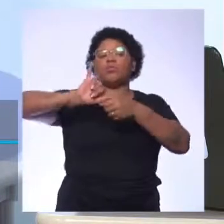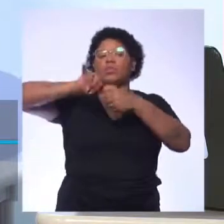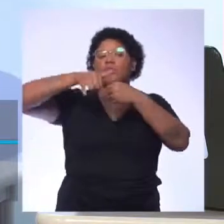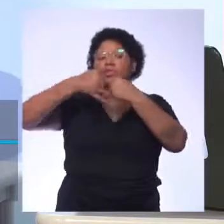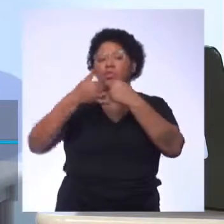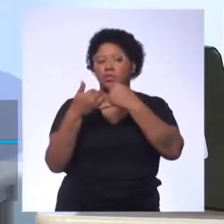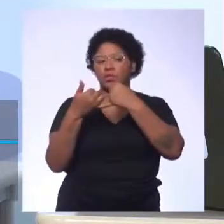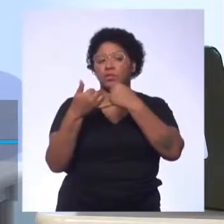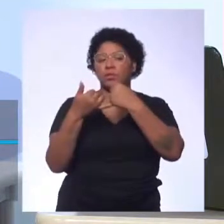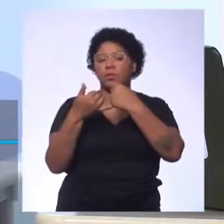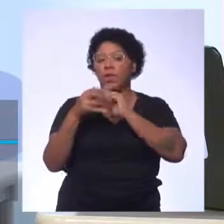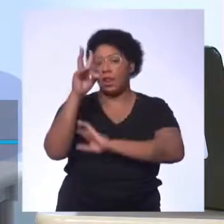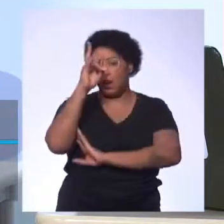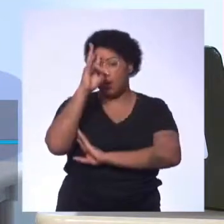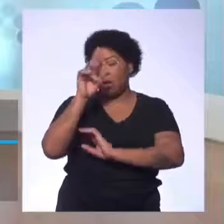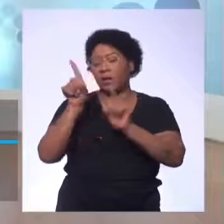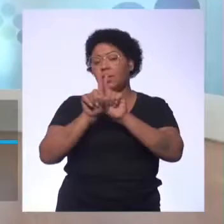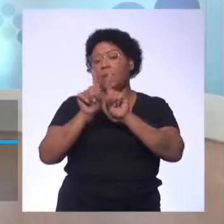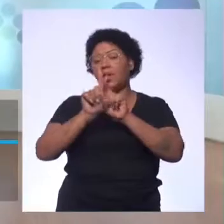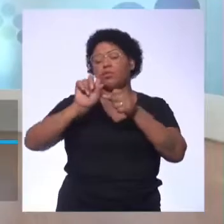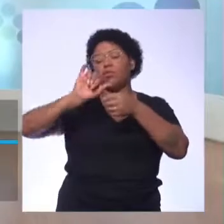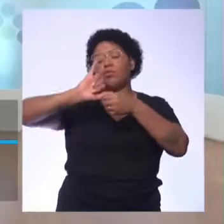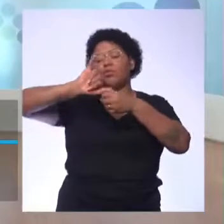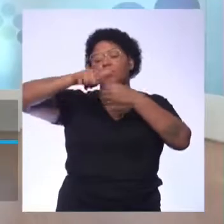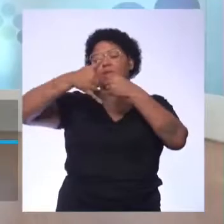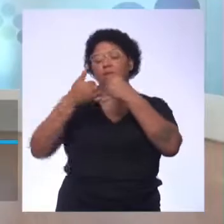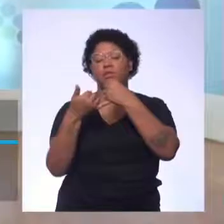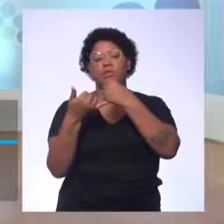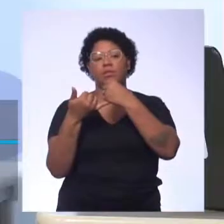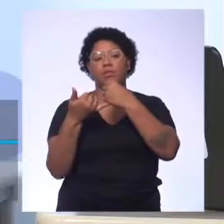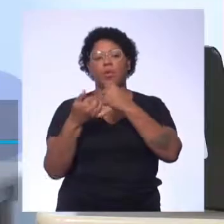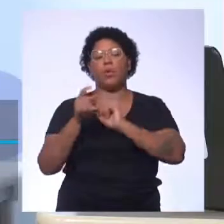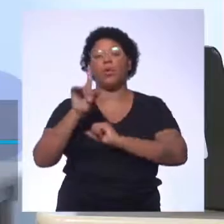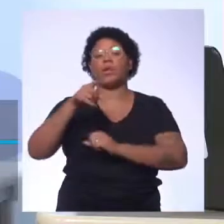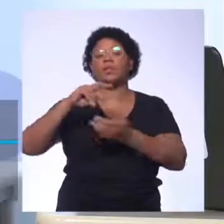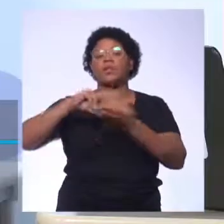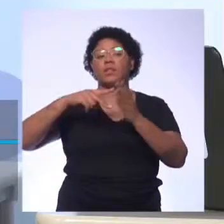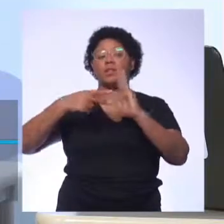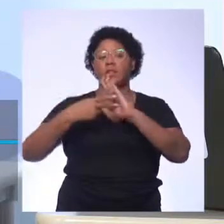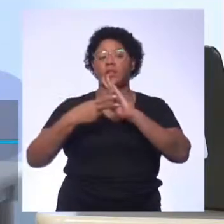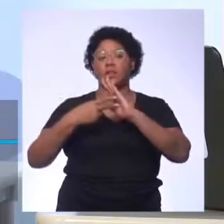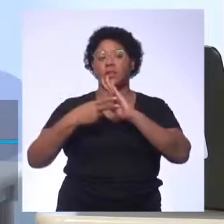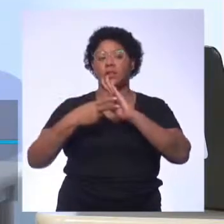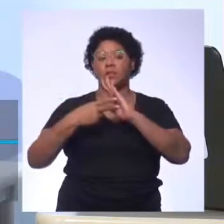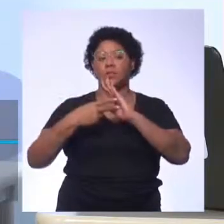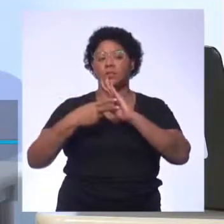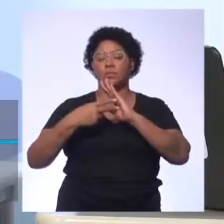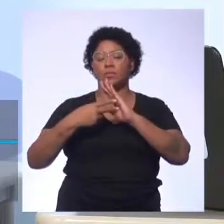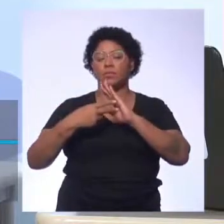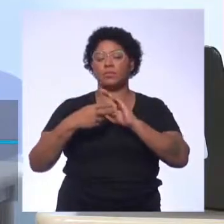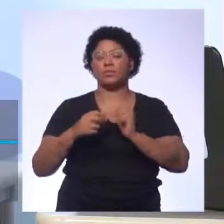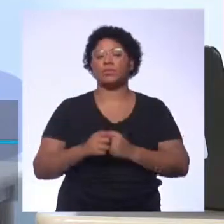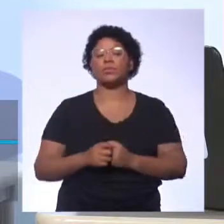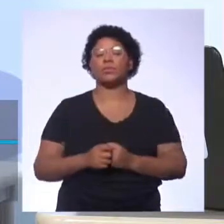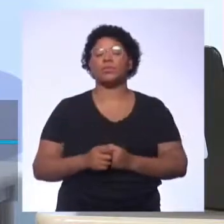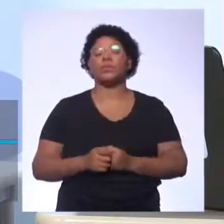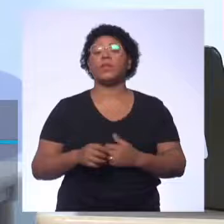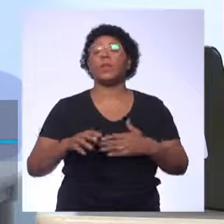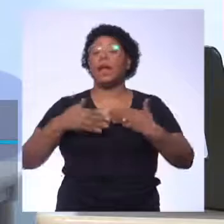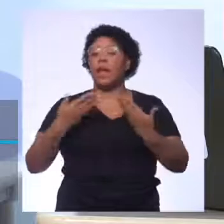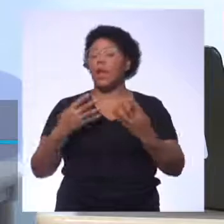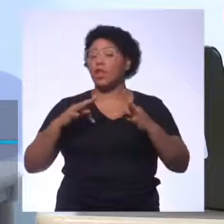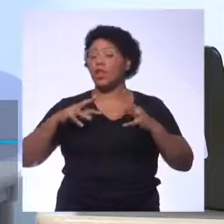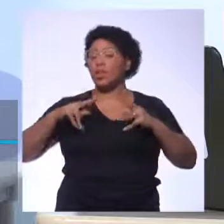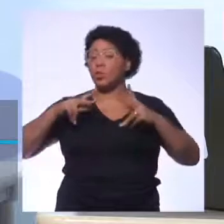então, a questão do substantivo para eles, né, Elaine? Então, vou passar aqui. O que é o substantivo? Substantivo é como nós nomeamos